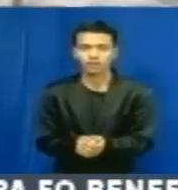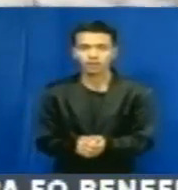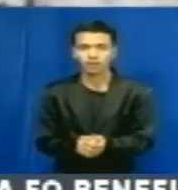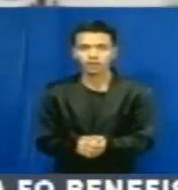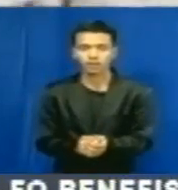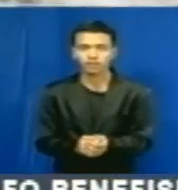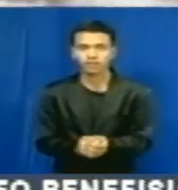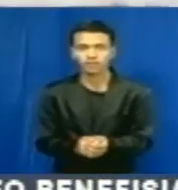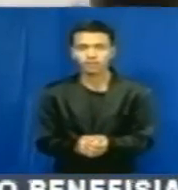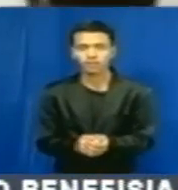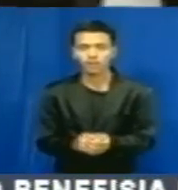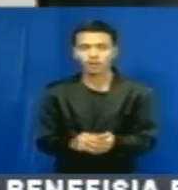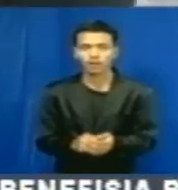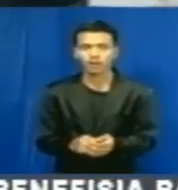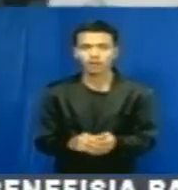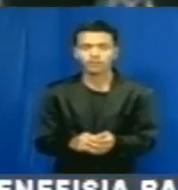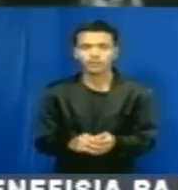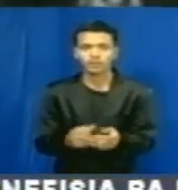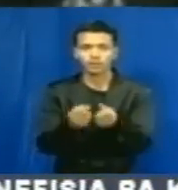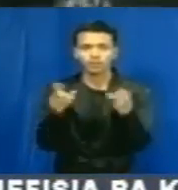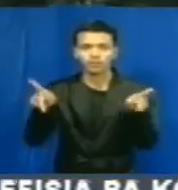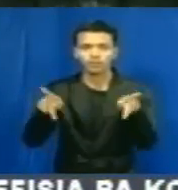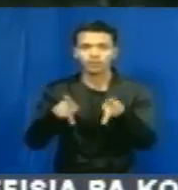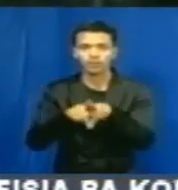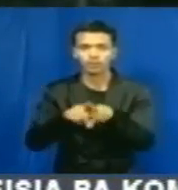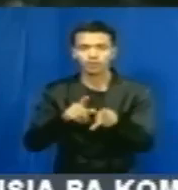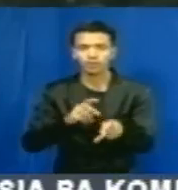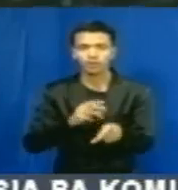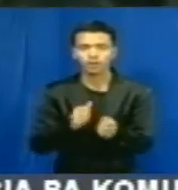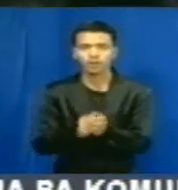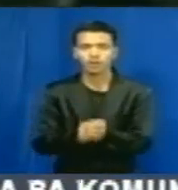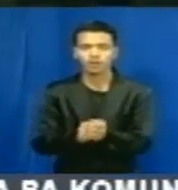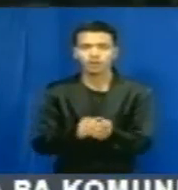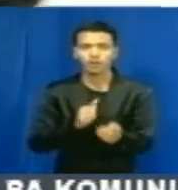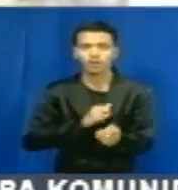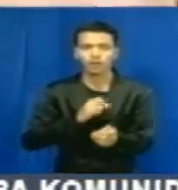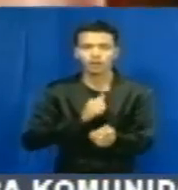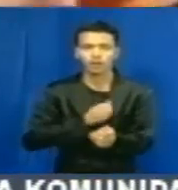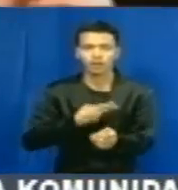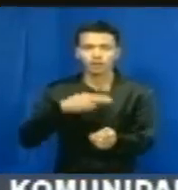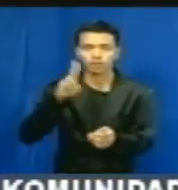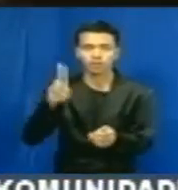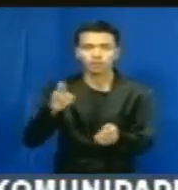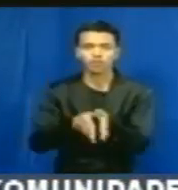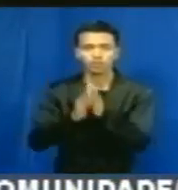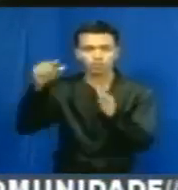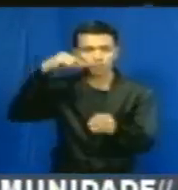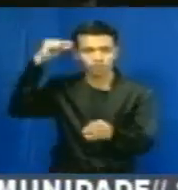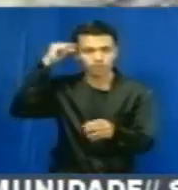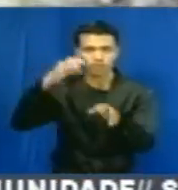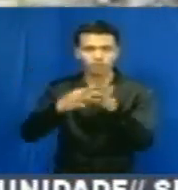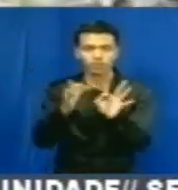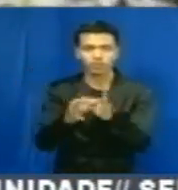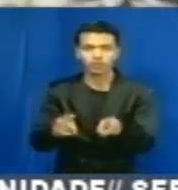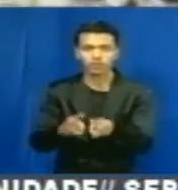Delegado aldeia Rússio Suco Leolima, posto administrativo Hatuudo, Albertino da Silva, o subgoverno atuhadia